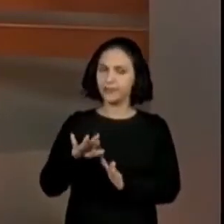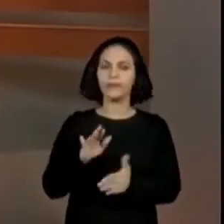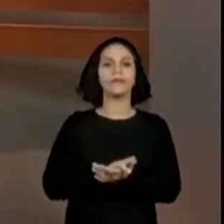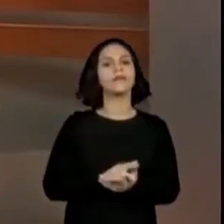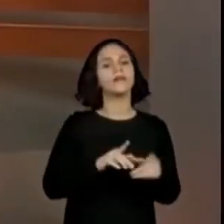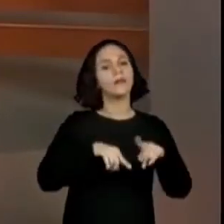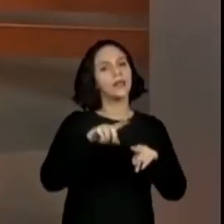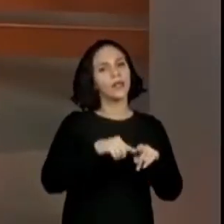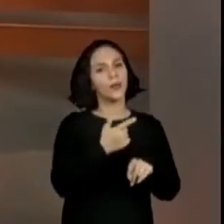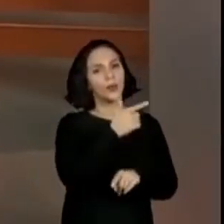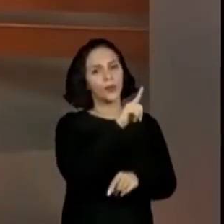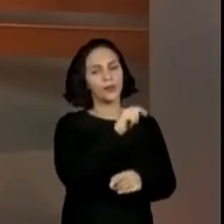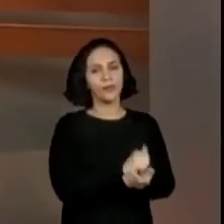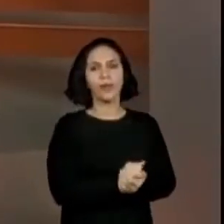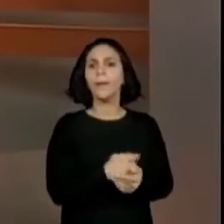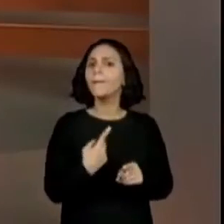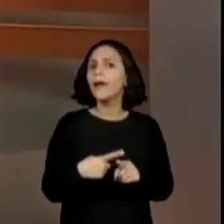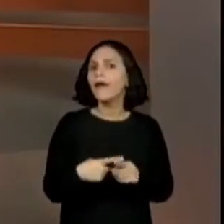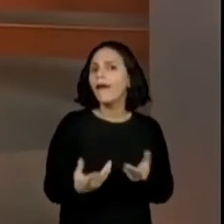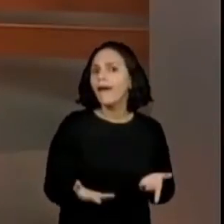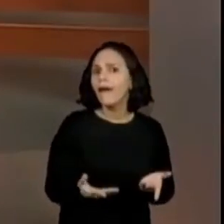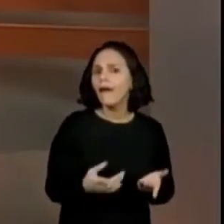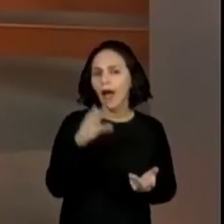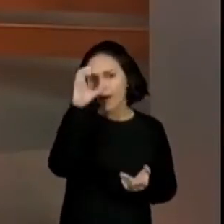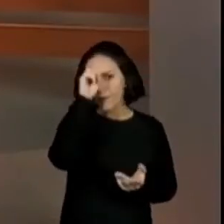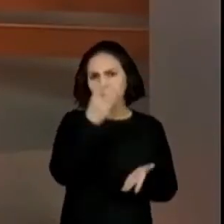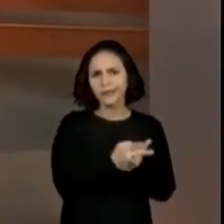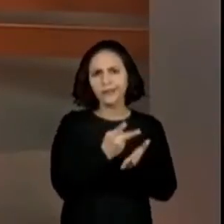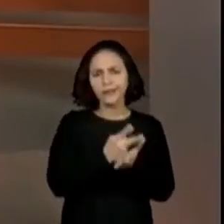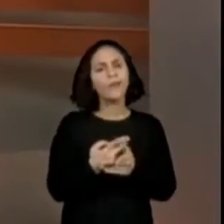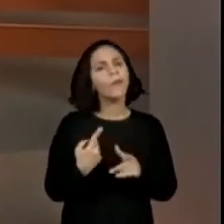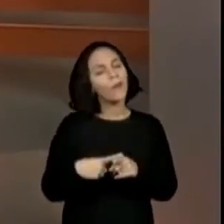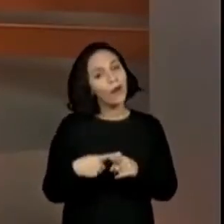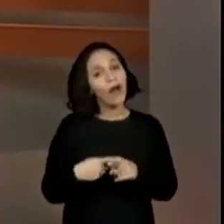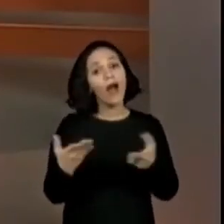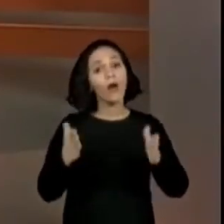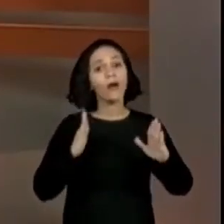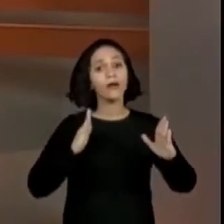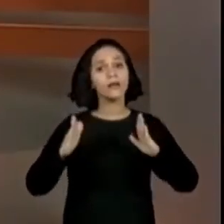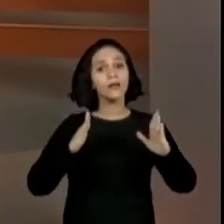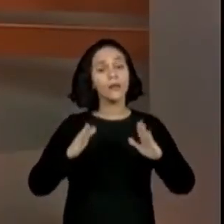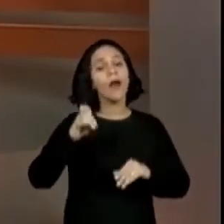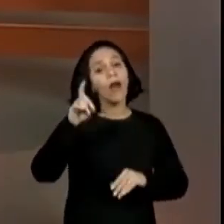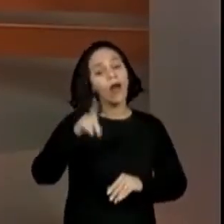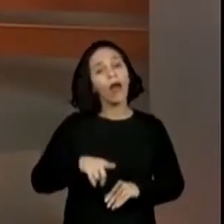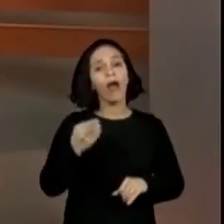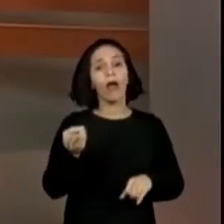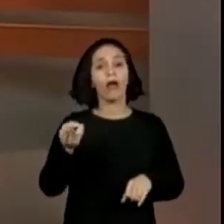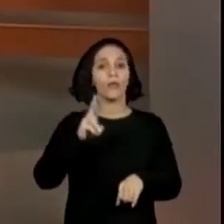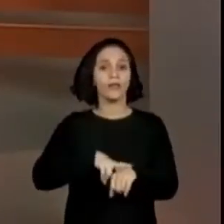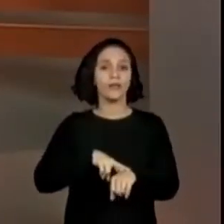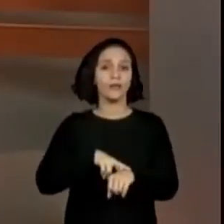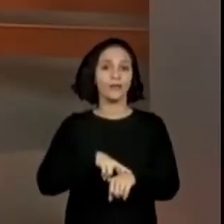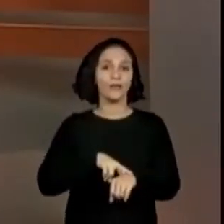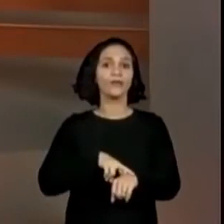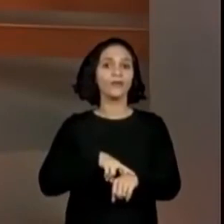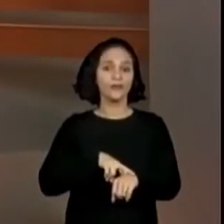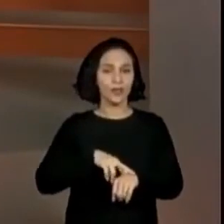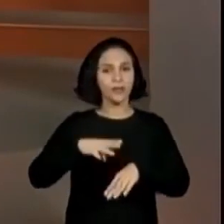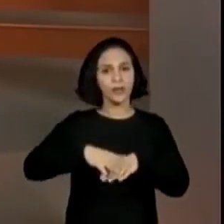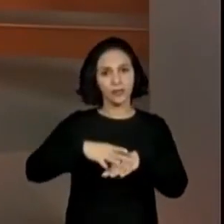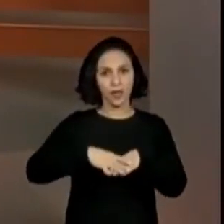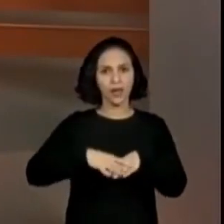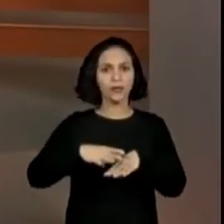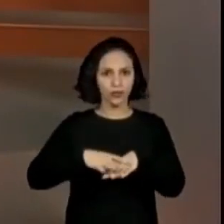material e por que estamos utilizando o material do aprender sempre porque estamos na semana de recuperação de